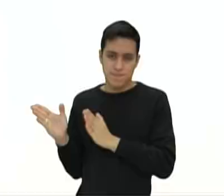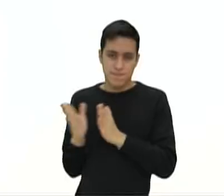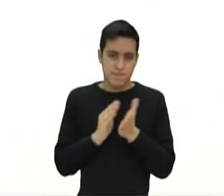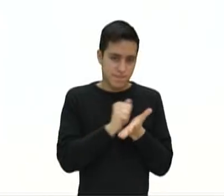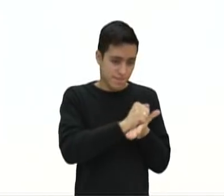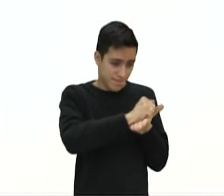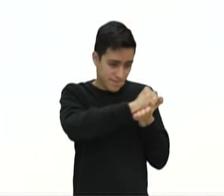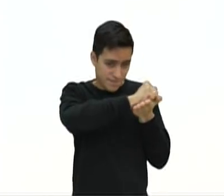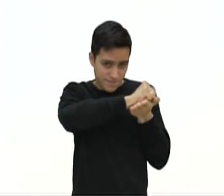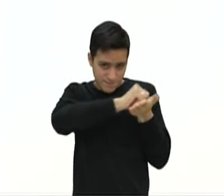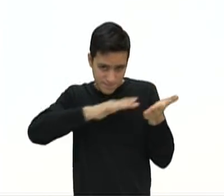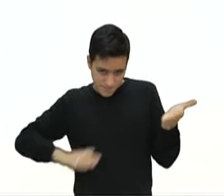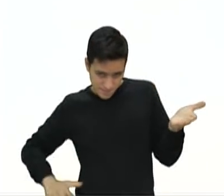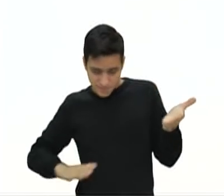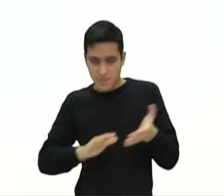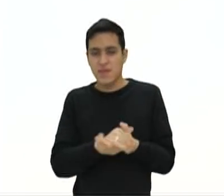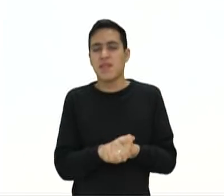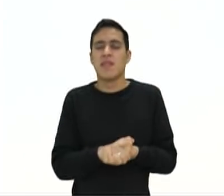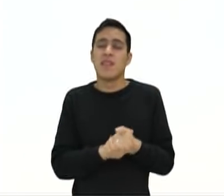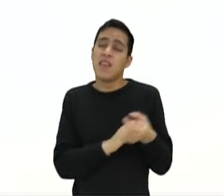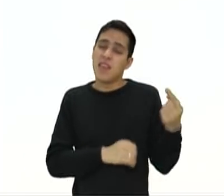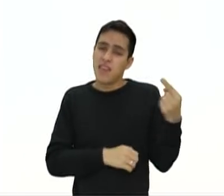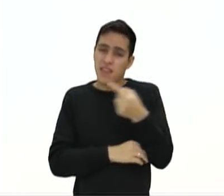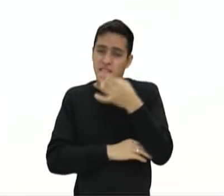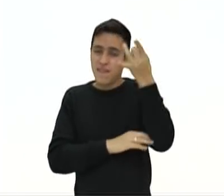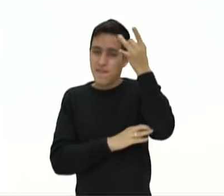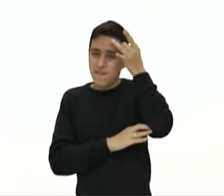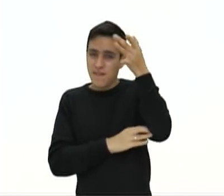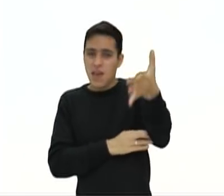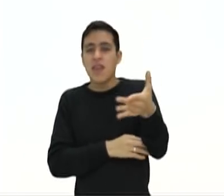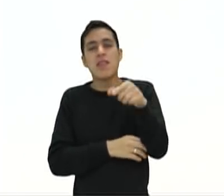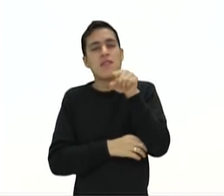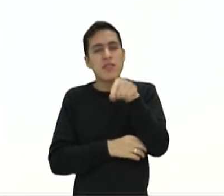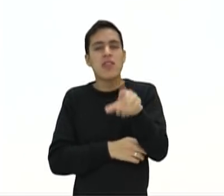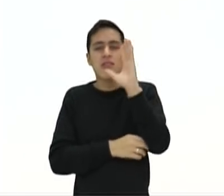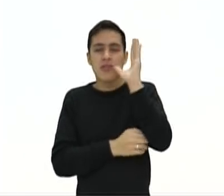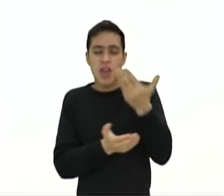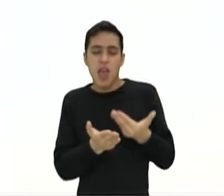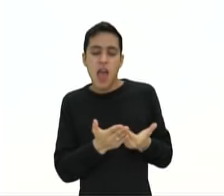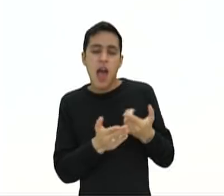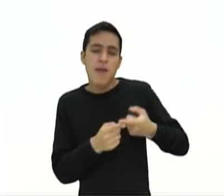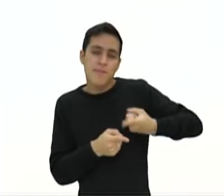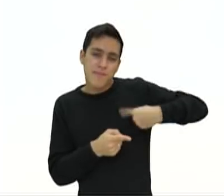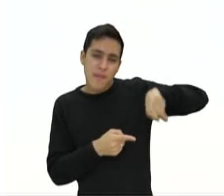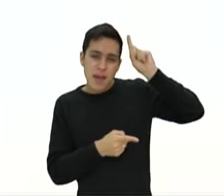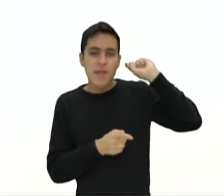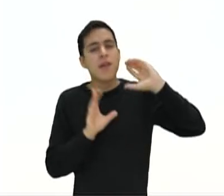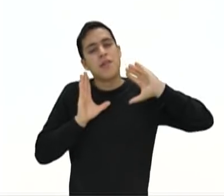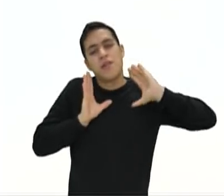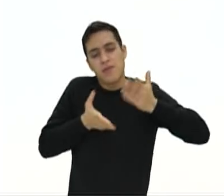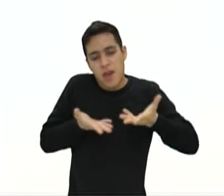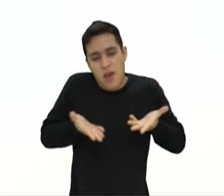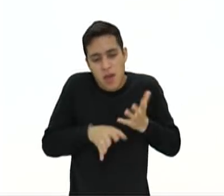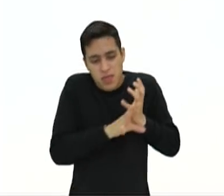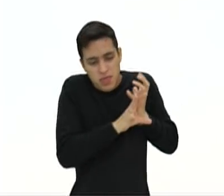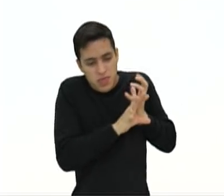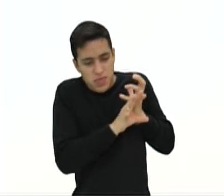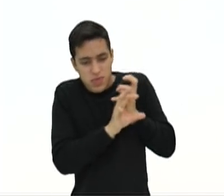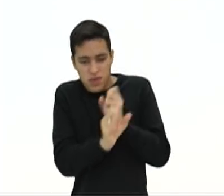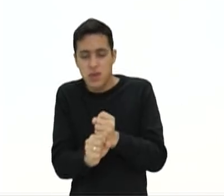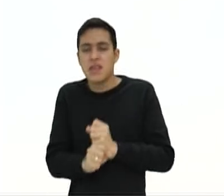Atividade. Essa é fácil, vocês tiveram na aula passada e eu acabei de revisar com vocês.